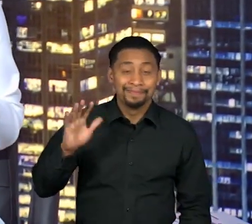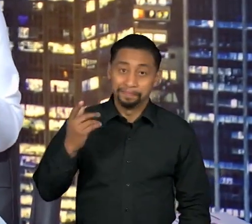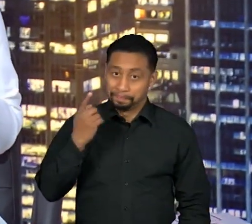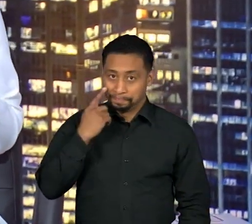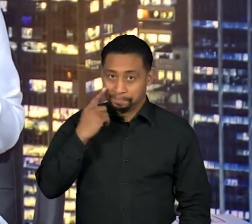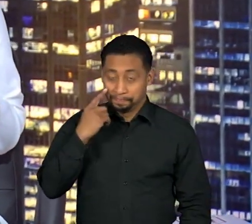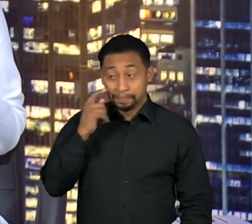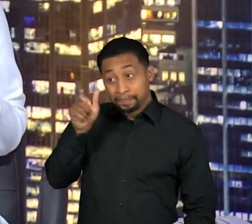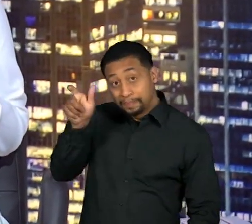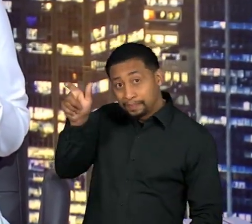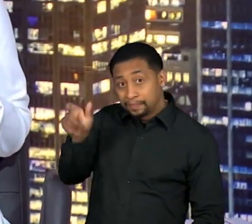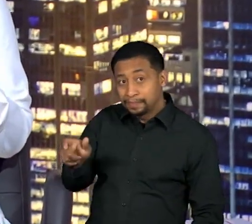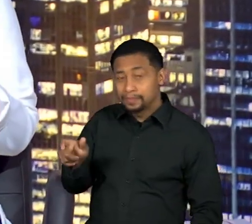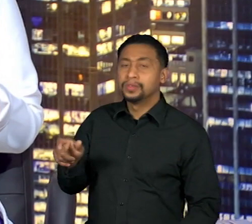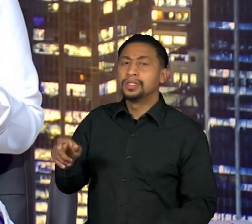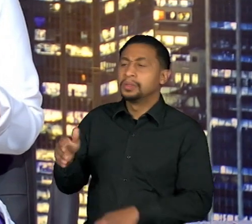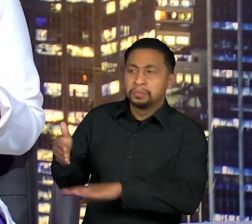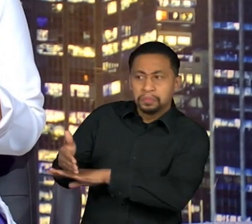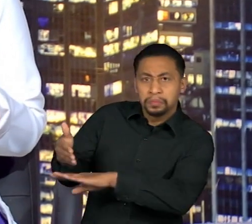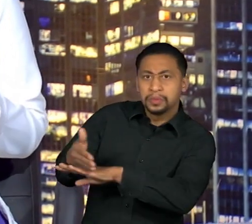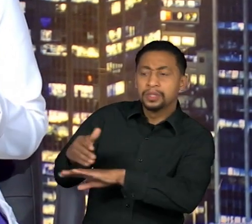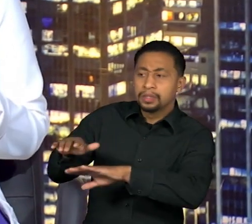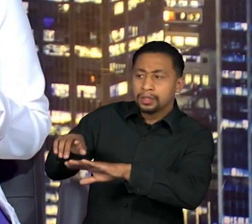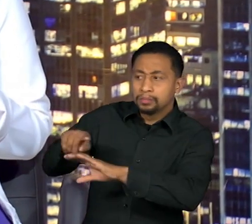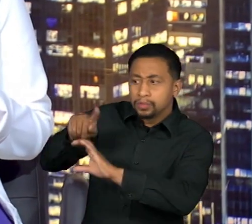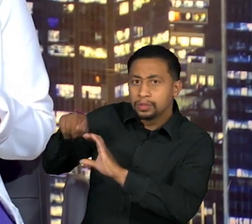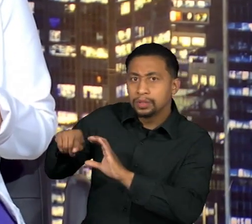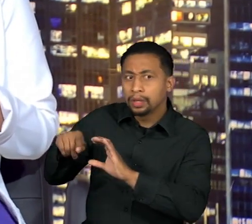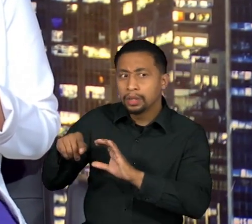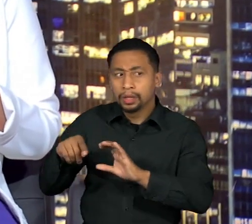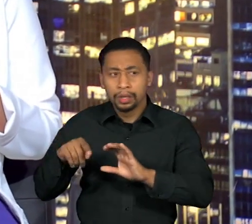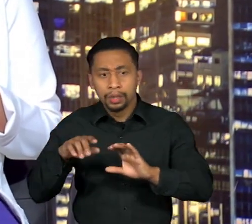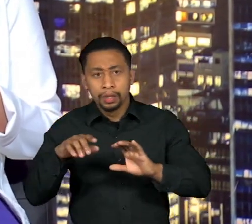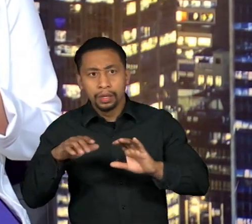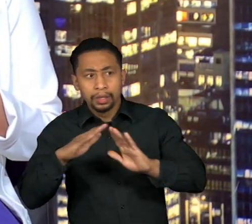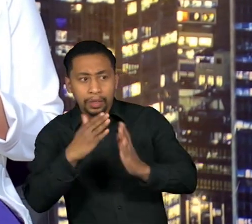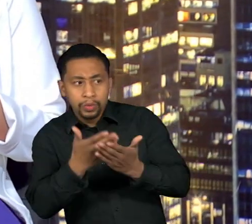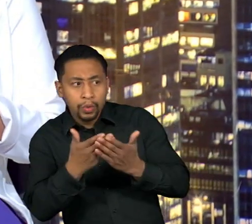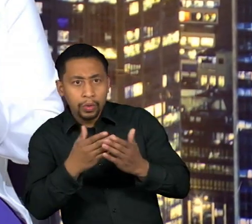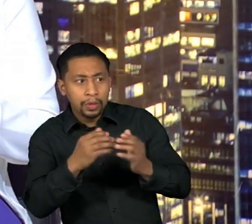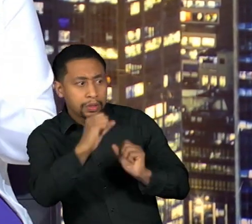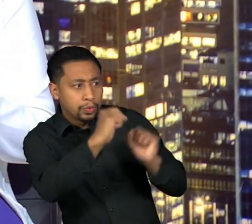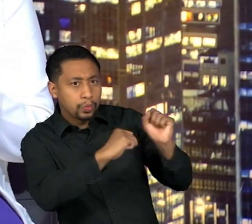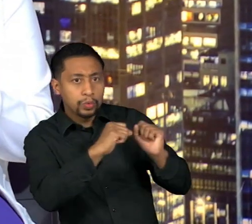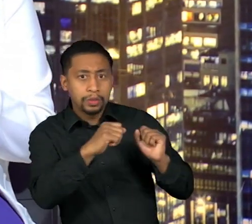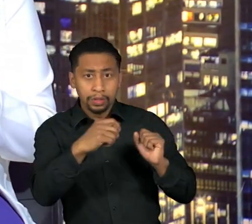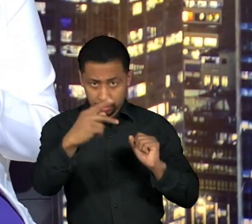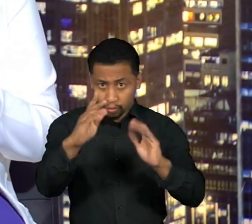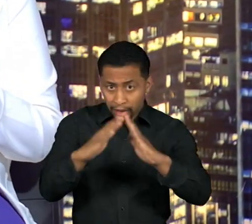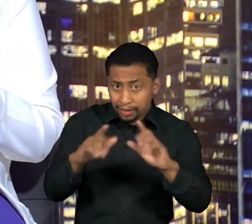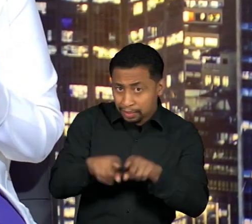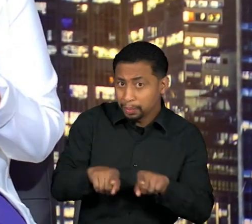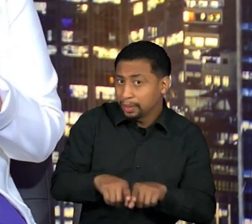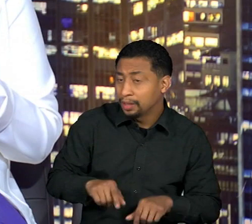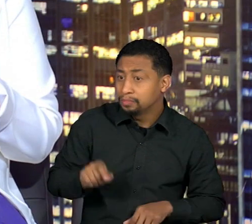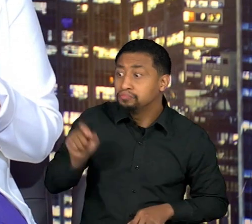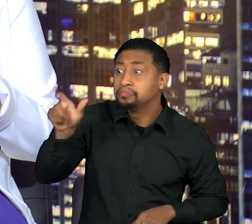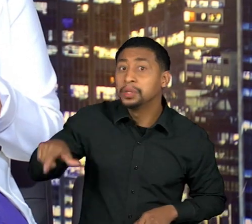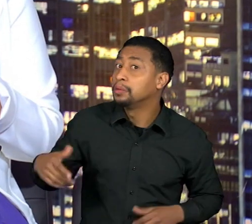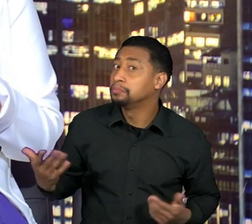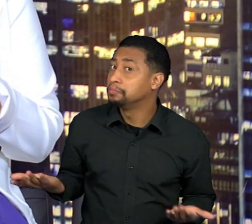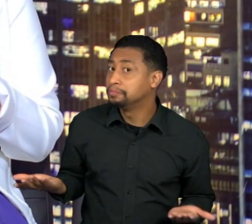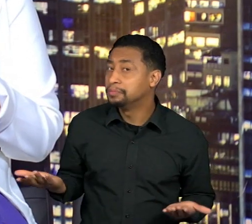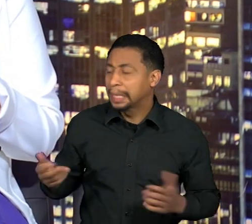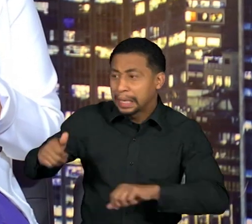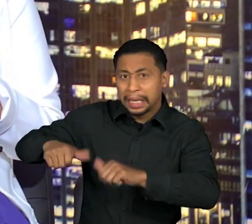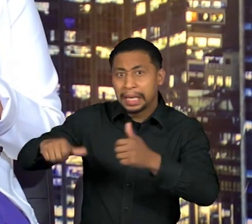Ela está na medicina, na indústria, na sala de aula, em nossas casas. Ela faz textos, entrevistas de emprego, analisa exames médicos.